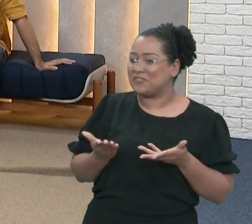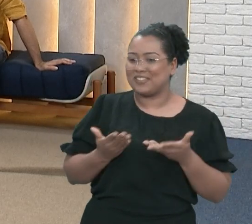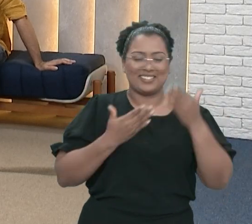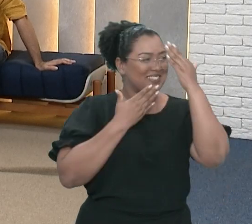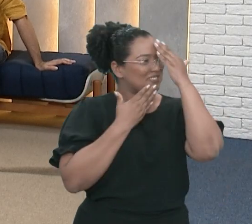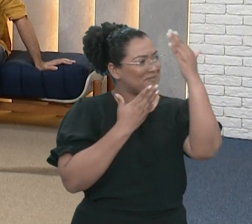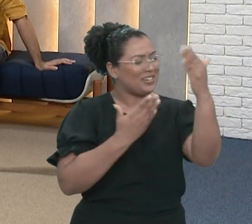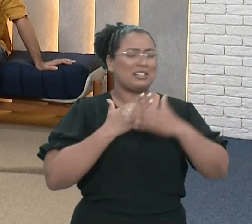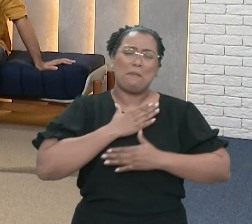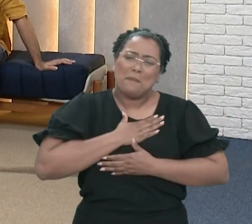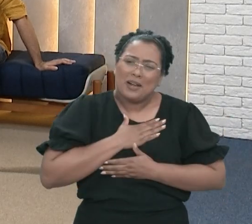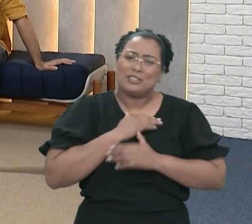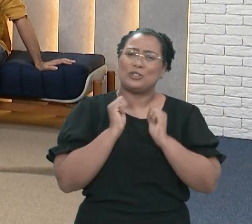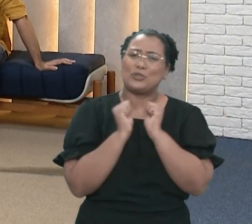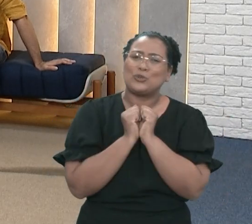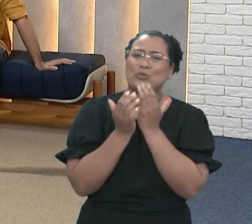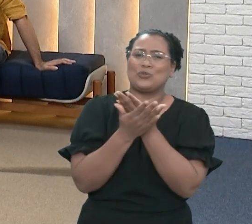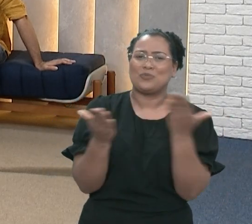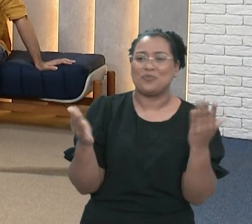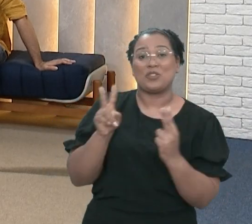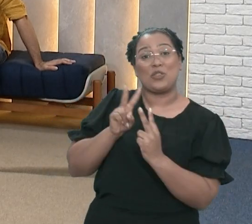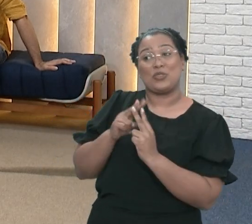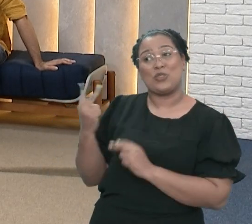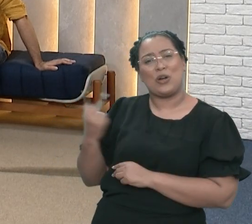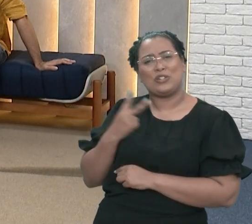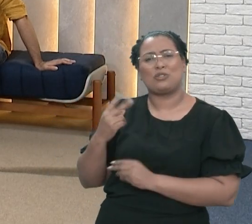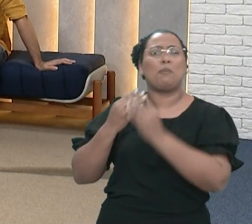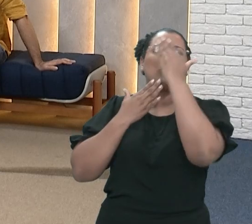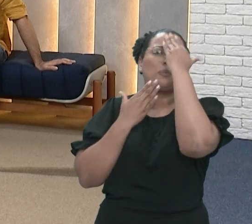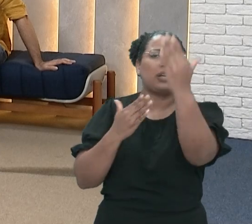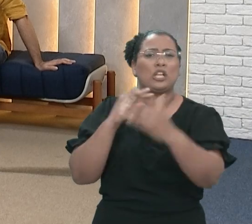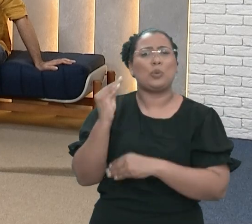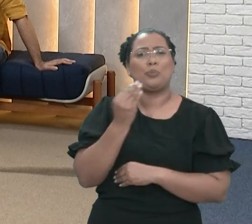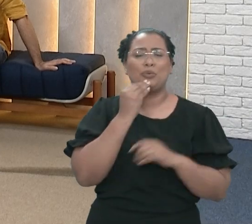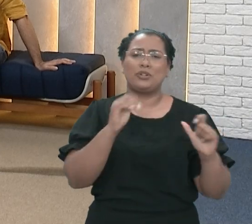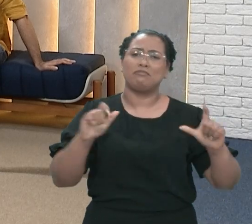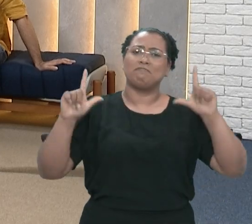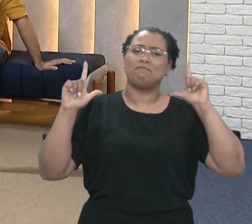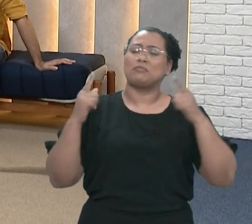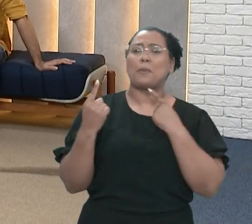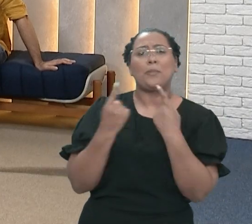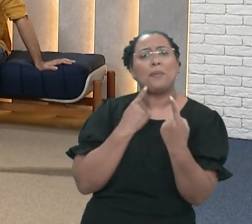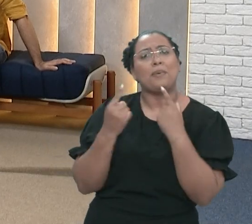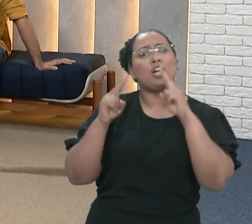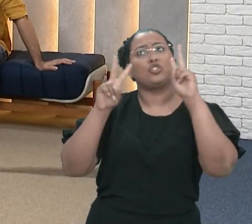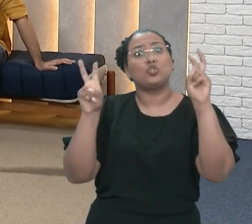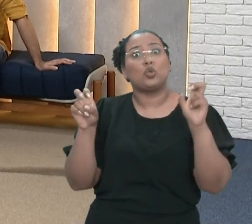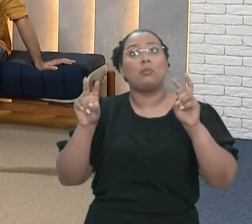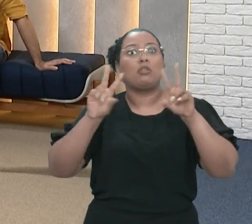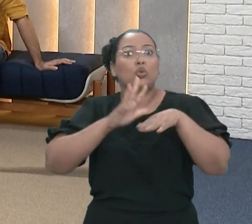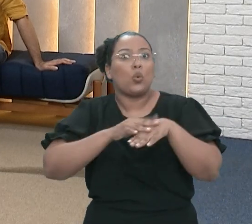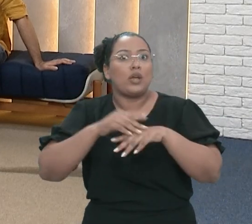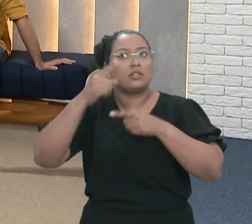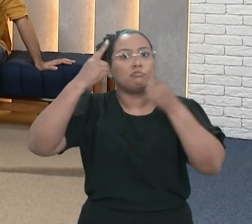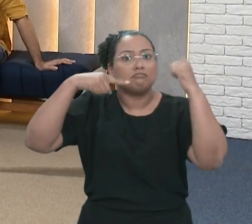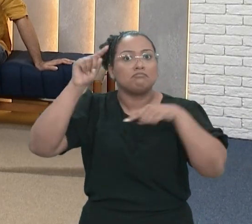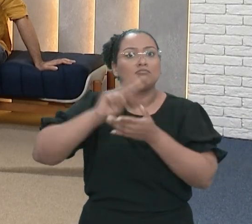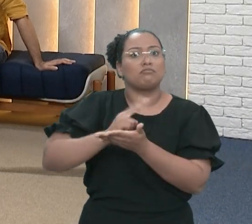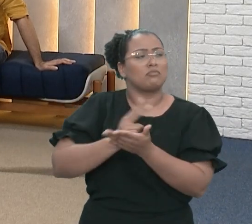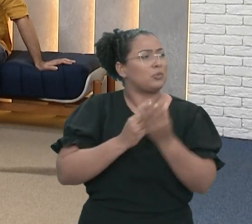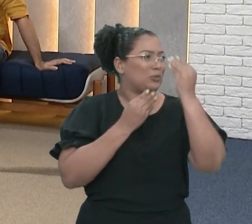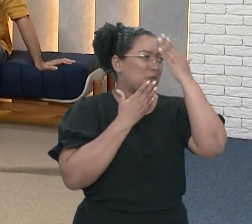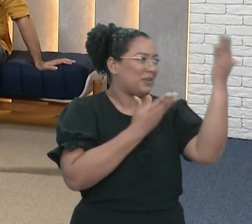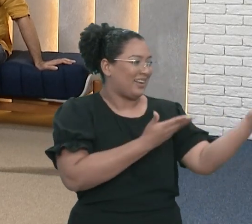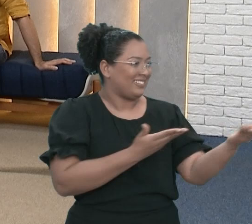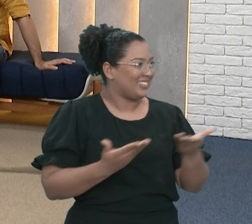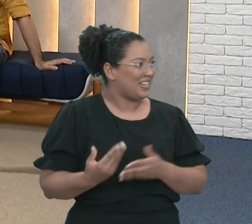Cássio. É um prazer estar aqui. Assim como a professora Aline, gostaria de agradecer também essa oportunidade de a gente conversar um pouquinho a respeito da epilepsia. Agradeço também pela